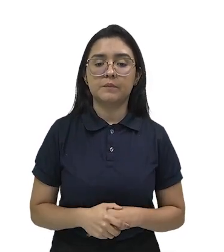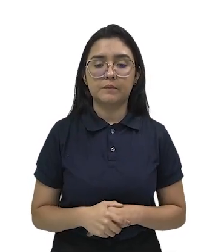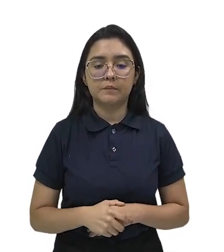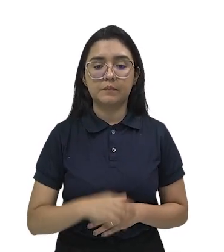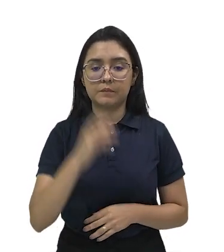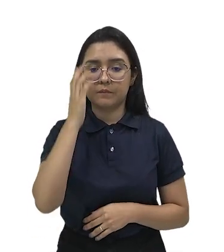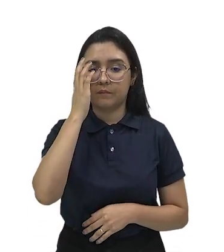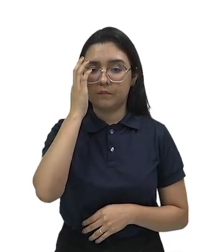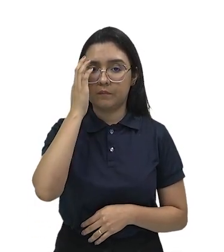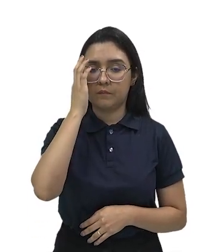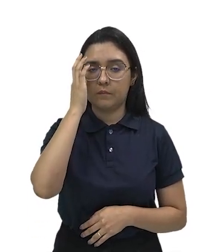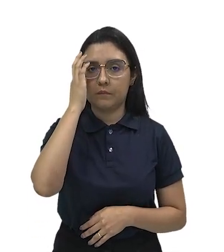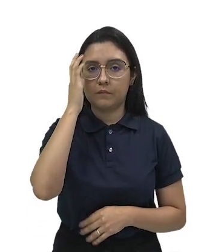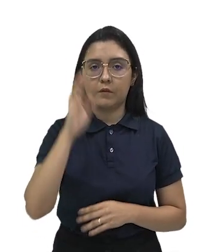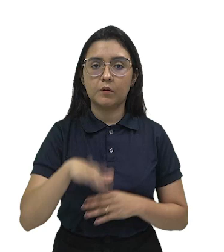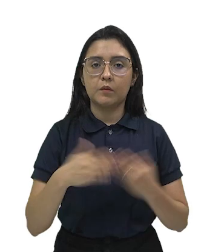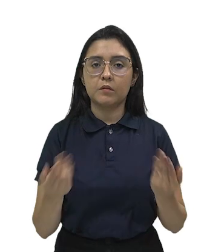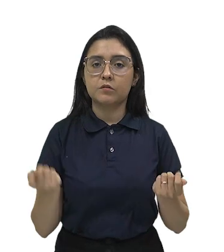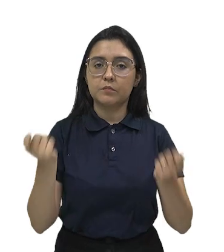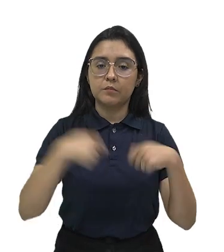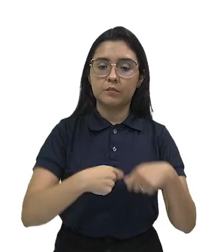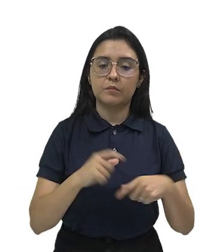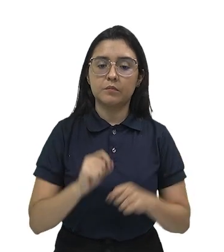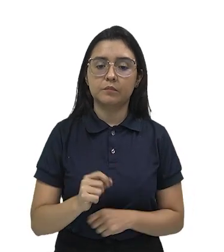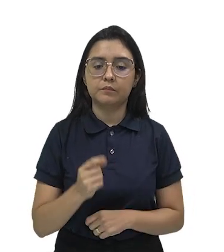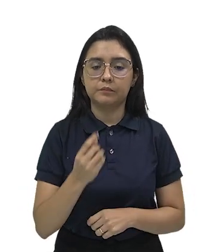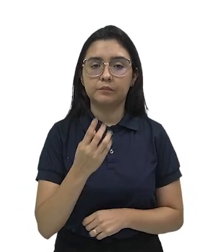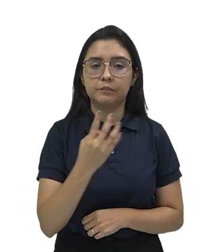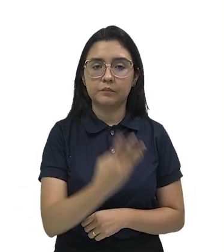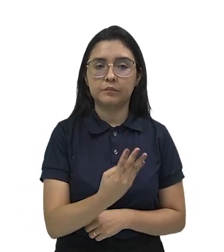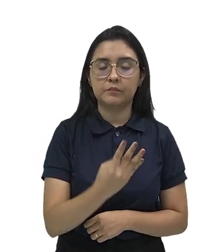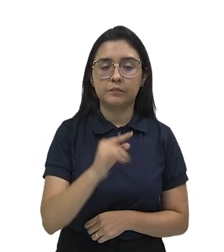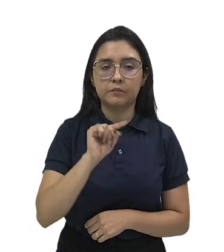dessa oferta dele.